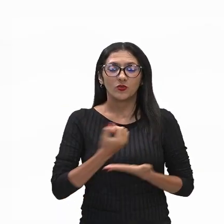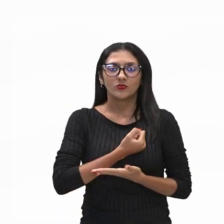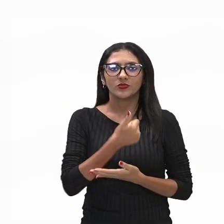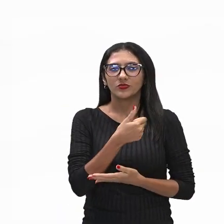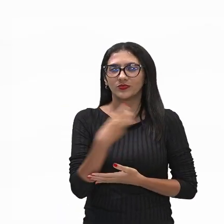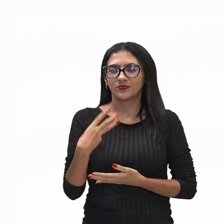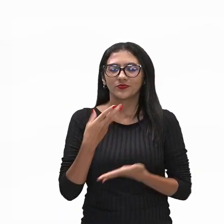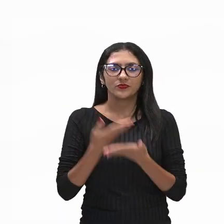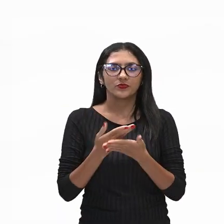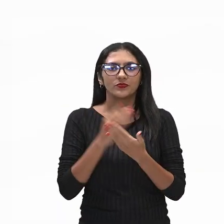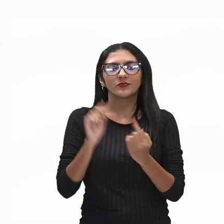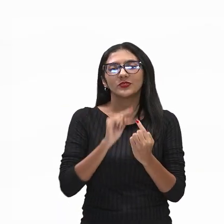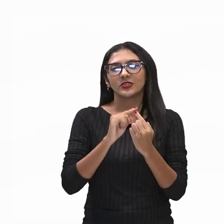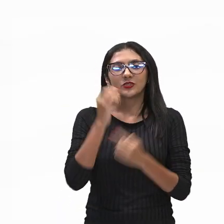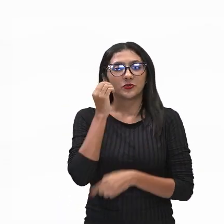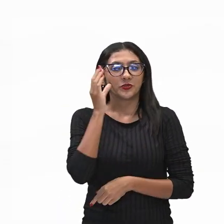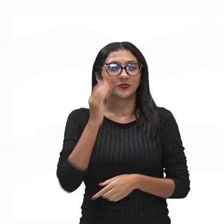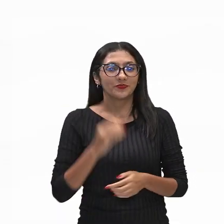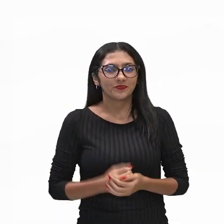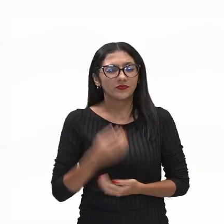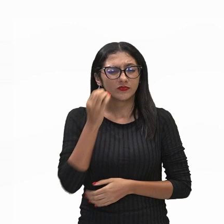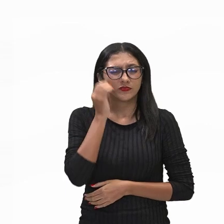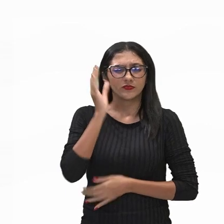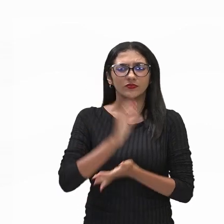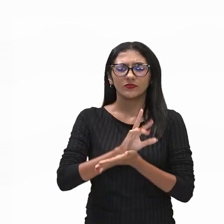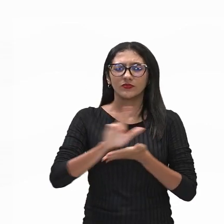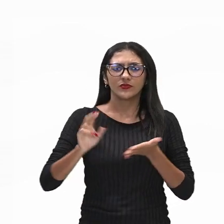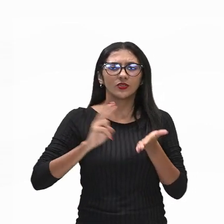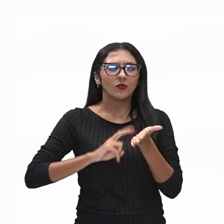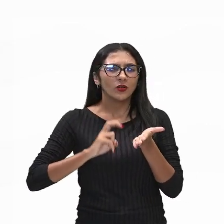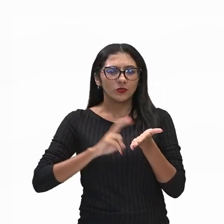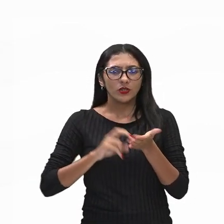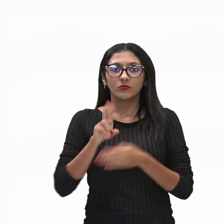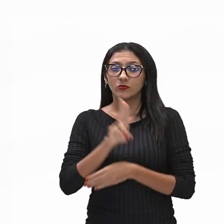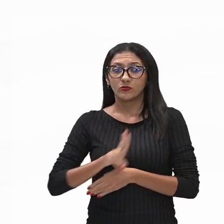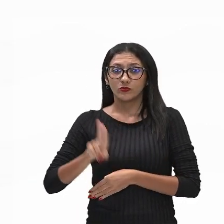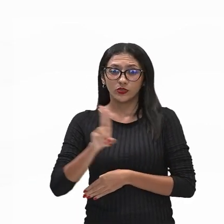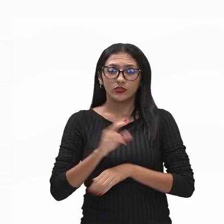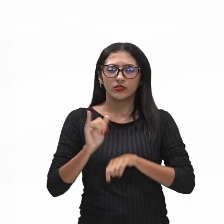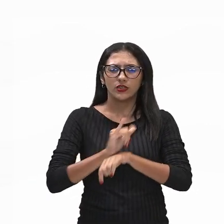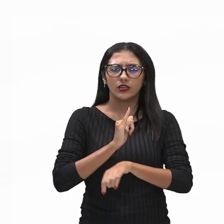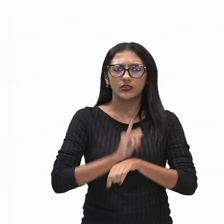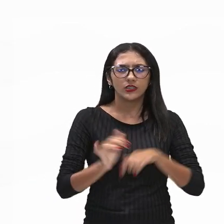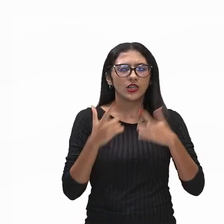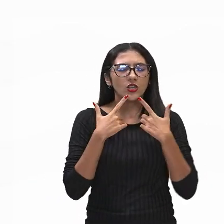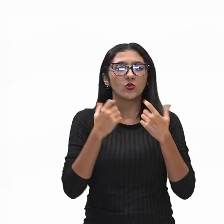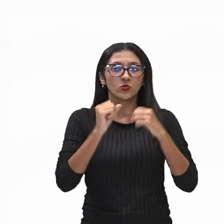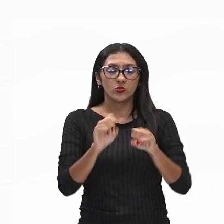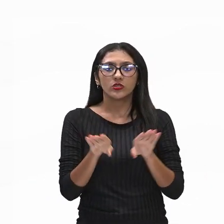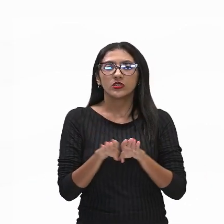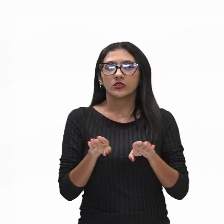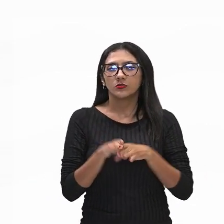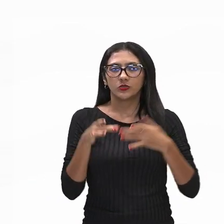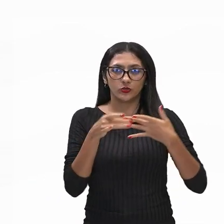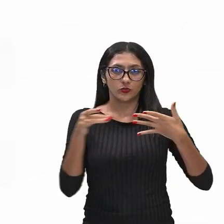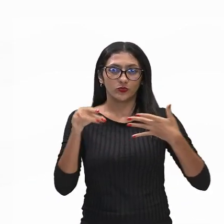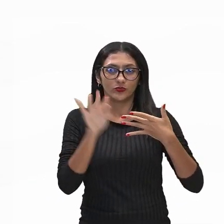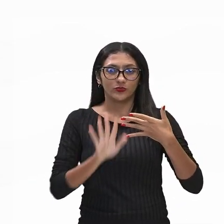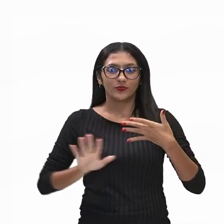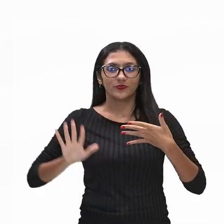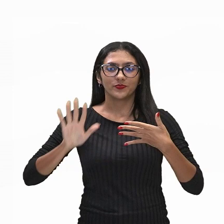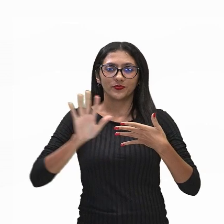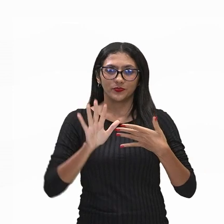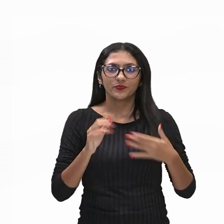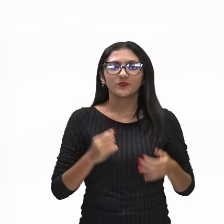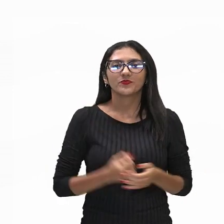de conhecimento, que é conhecimento amplo de vocabulário e utilização de recursos linguísticos e multissemióticos